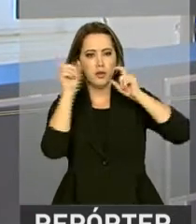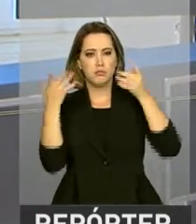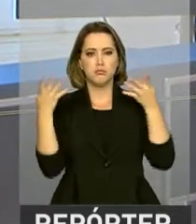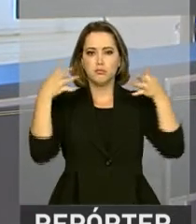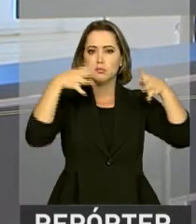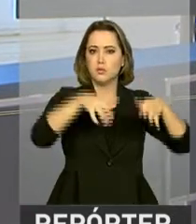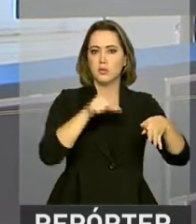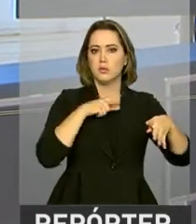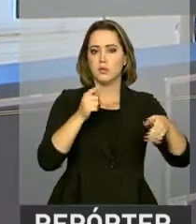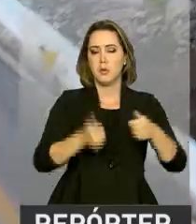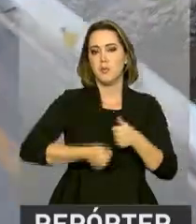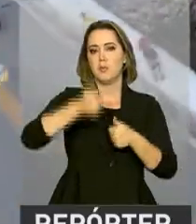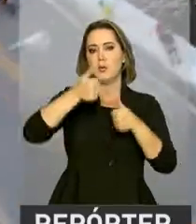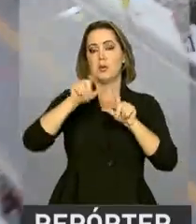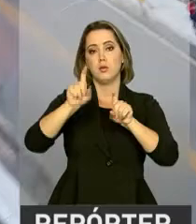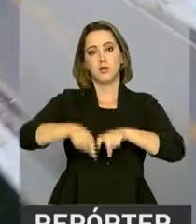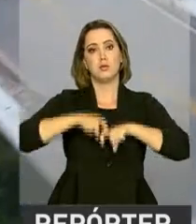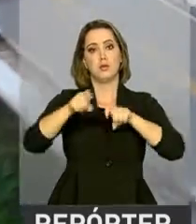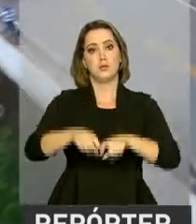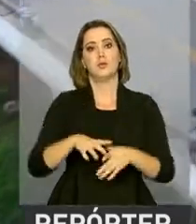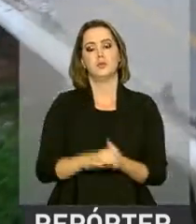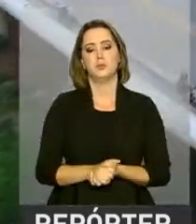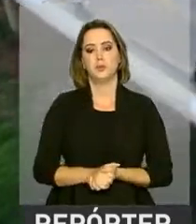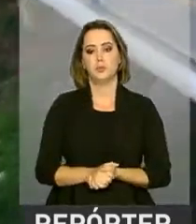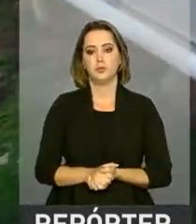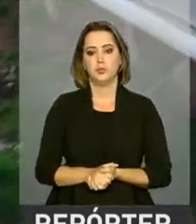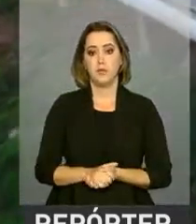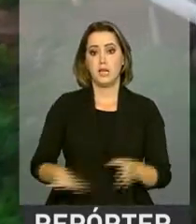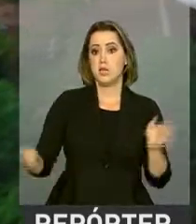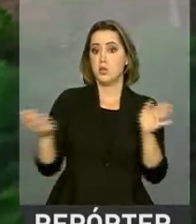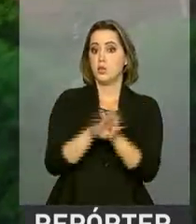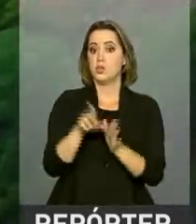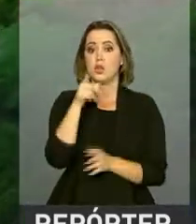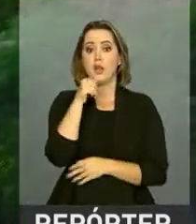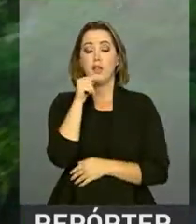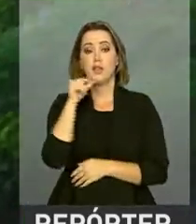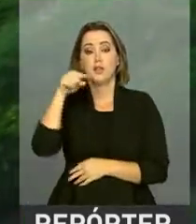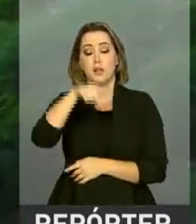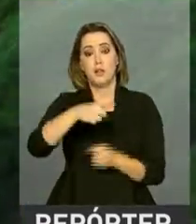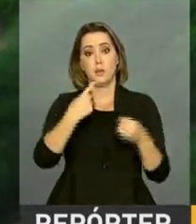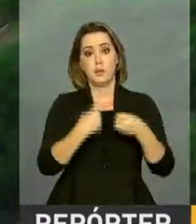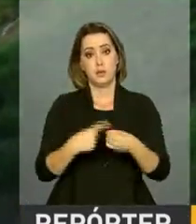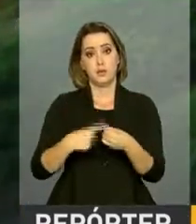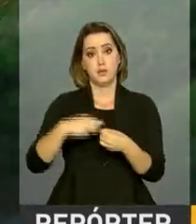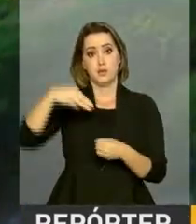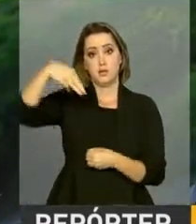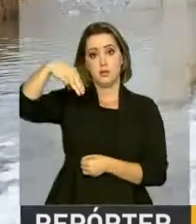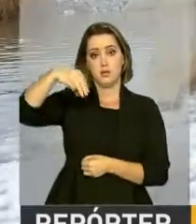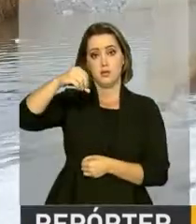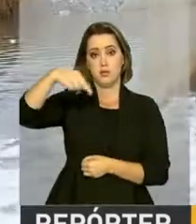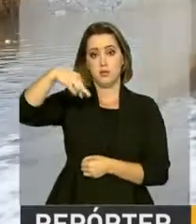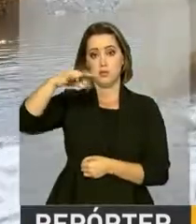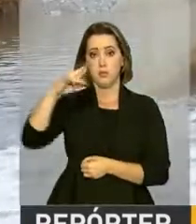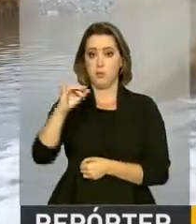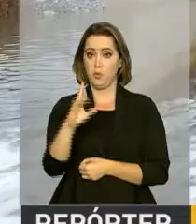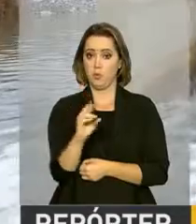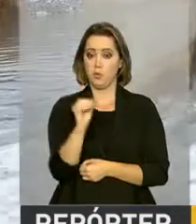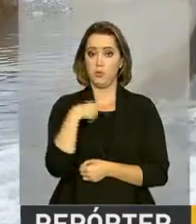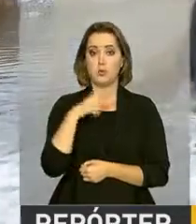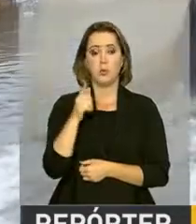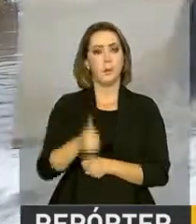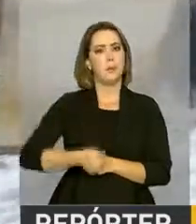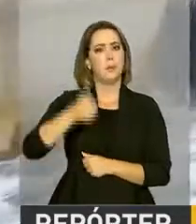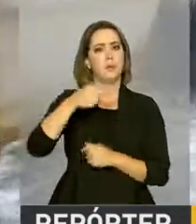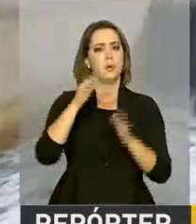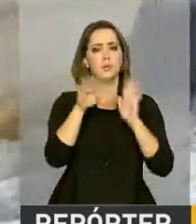agricultura a chegada da água ao município de monteiro na paraíba faz parte do programa de